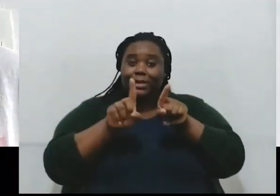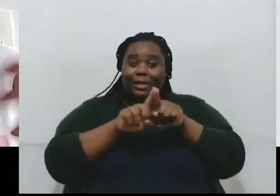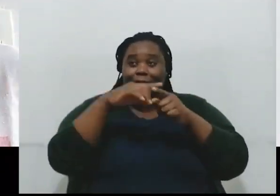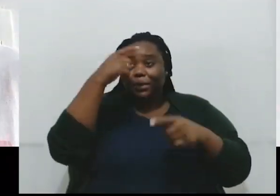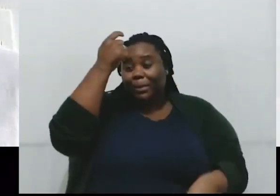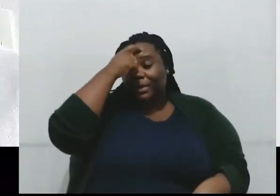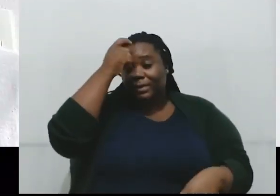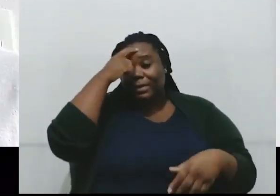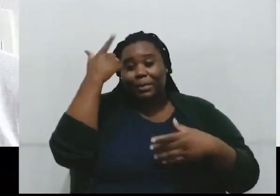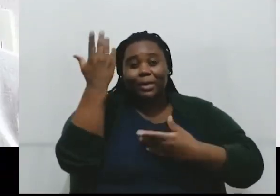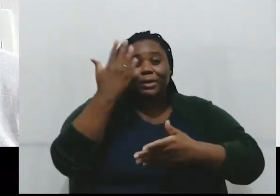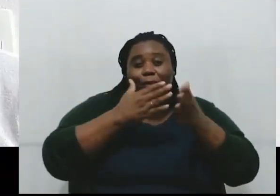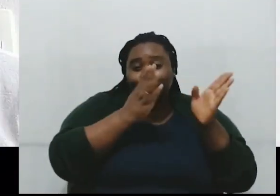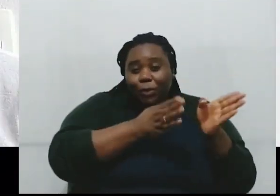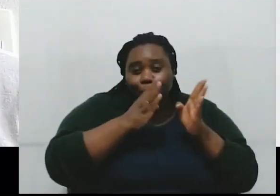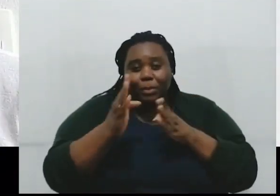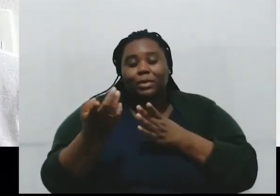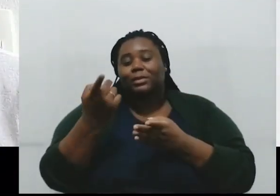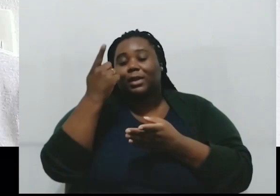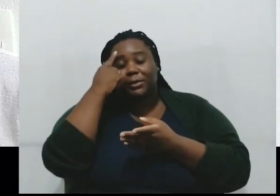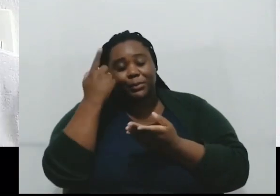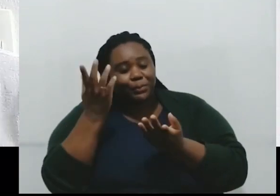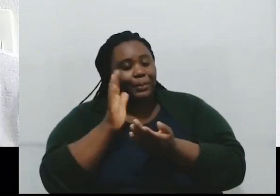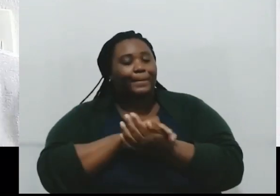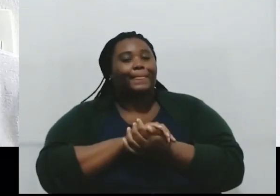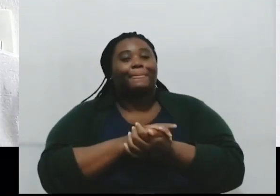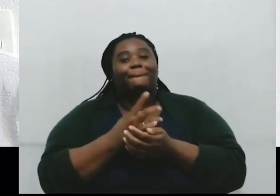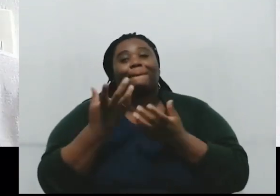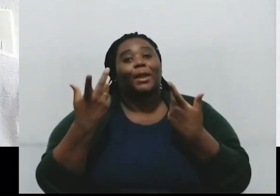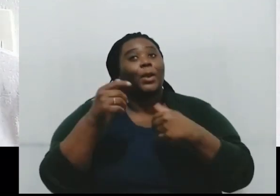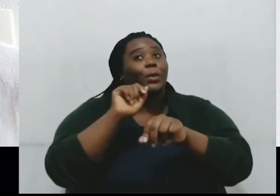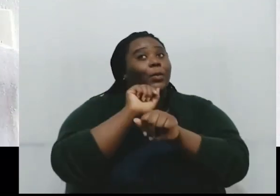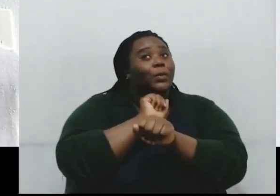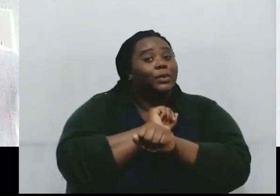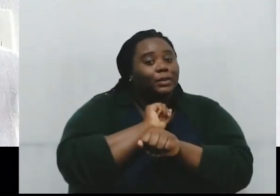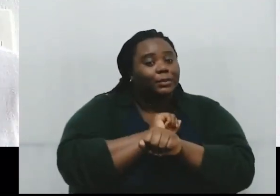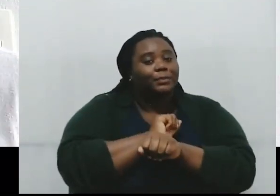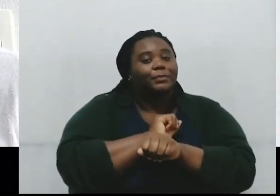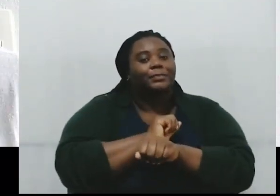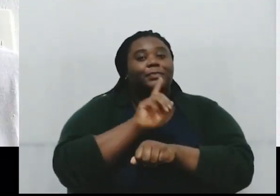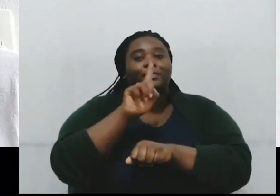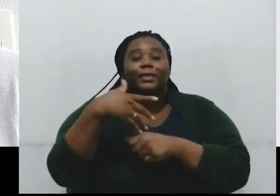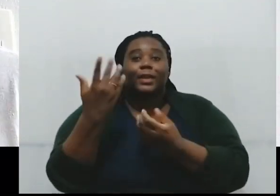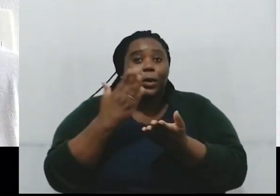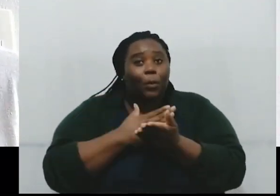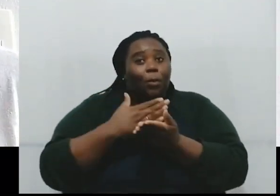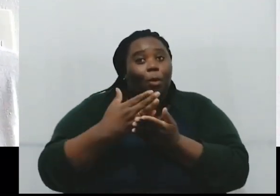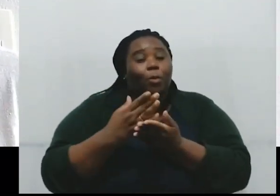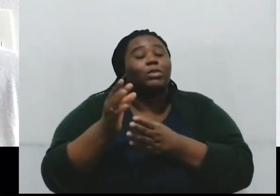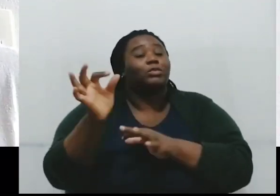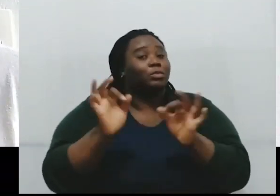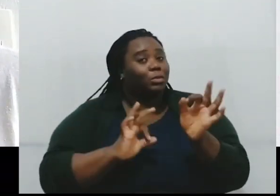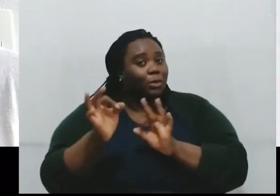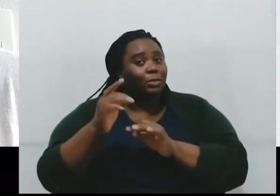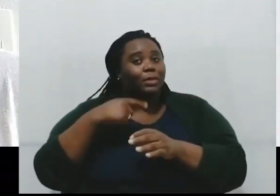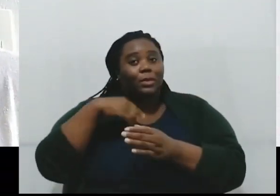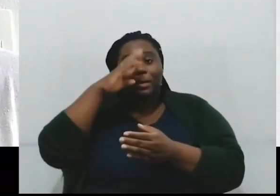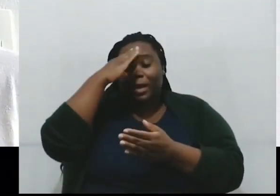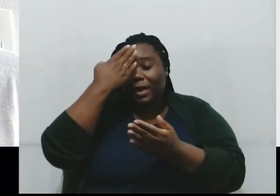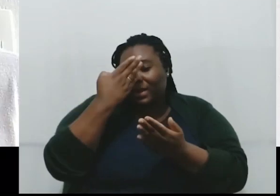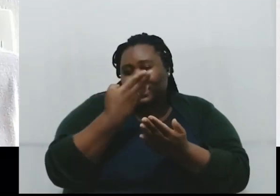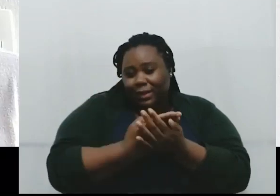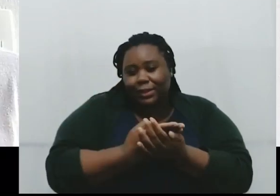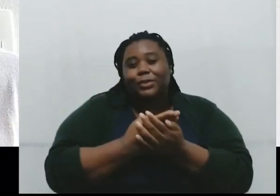dos seus pensamentos. Espero que seja um start aí para um projeto que eu acredito profundamente que pode